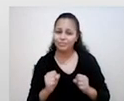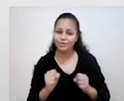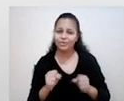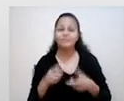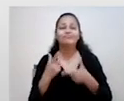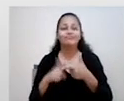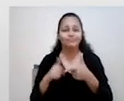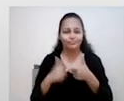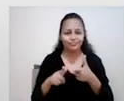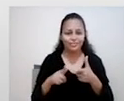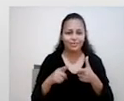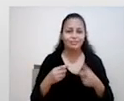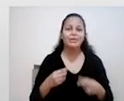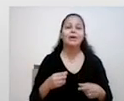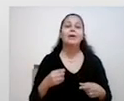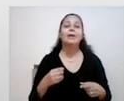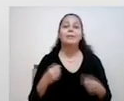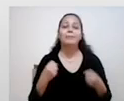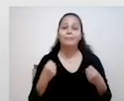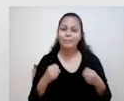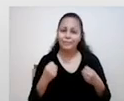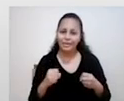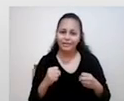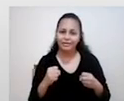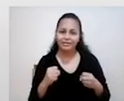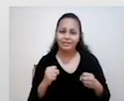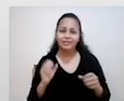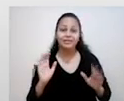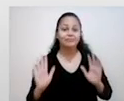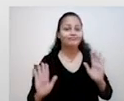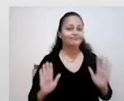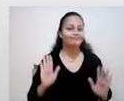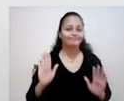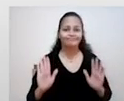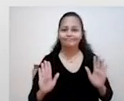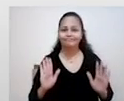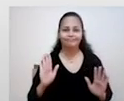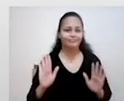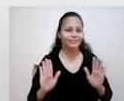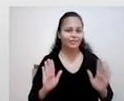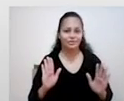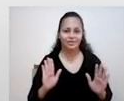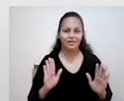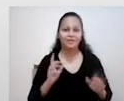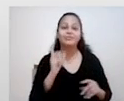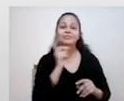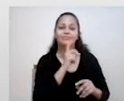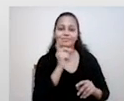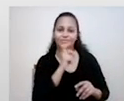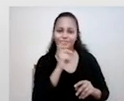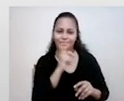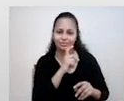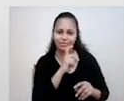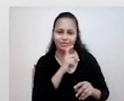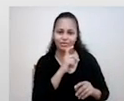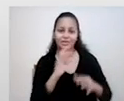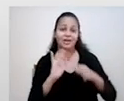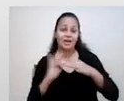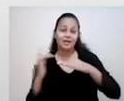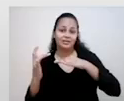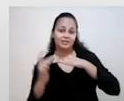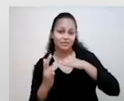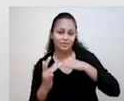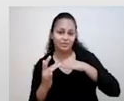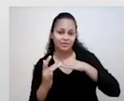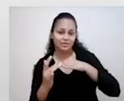tenho que ter muito cuidado, né? Fake news, será que tudo que eu leio, será que eu posso acreditar no que está lá? Será que a rede social é a